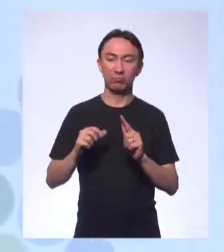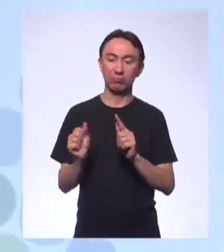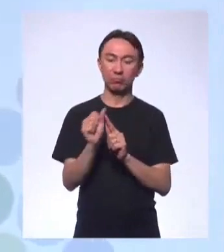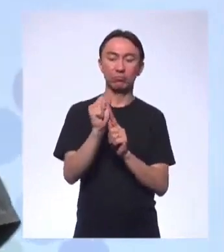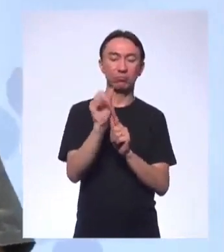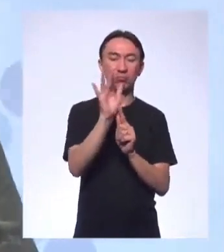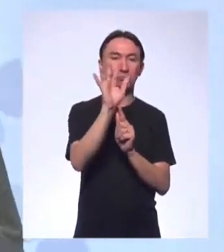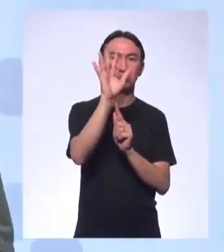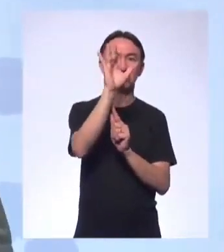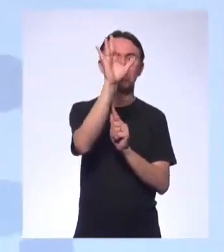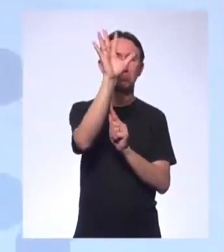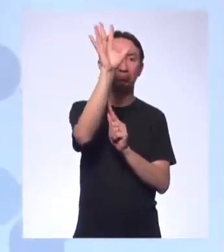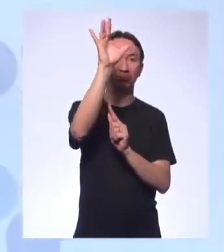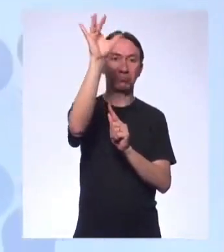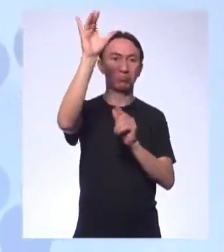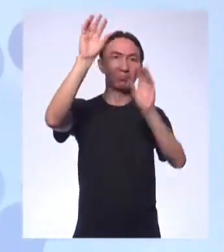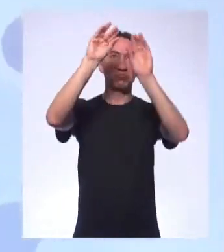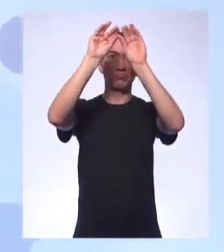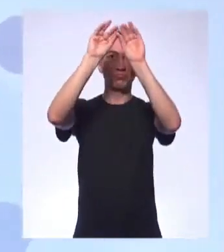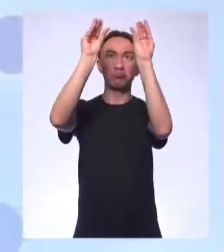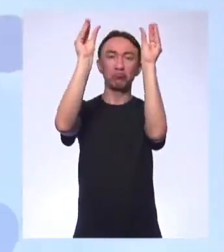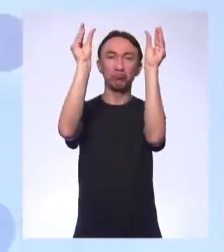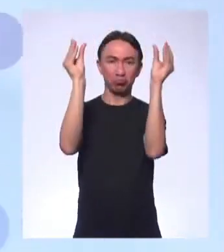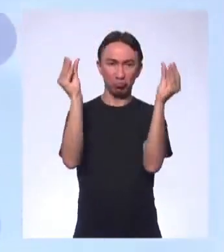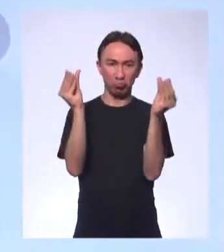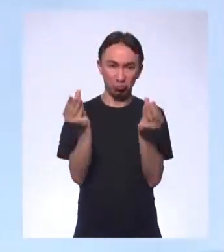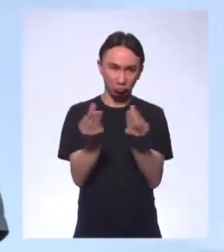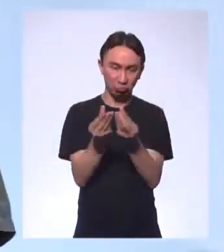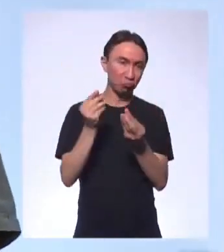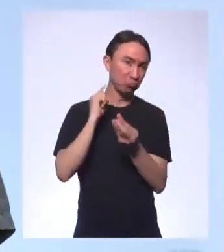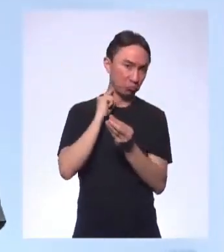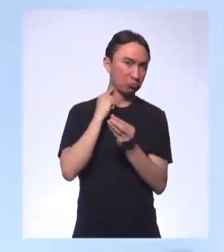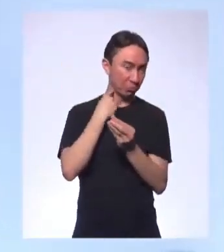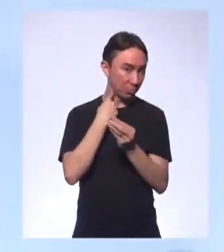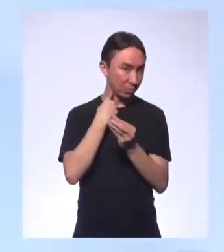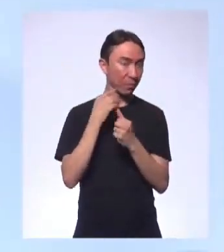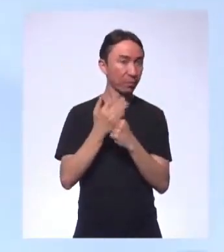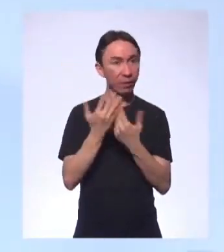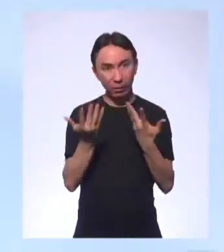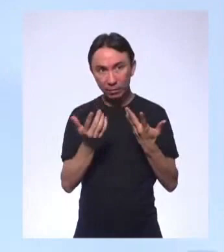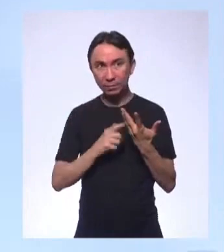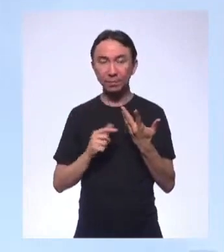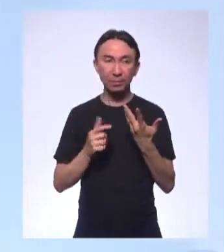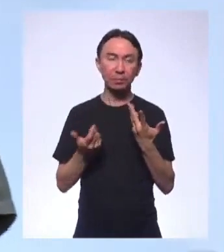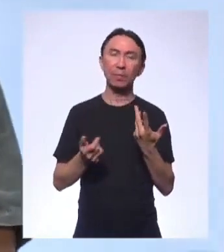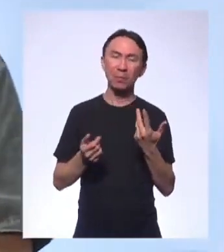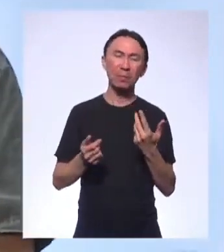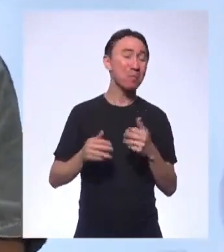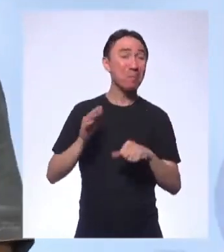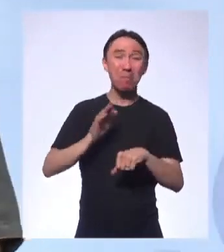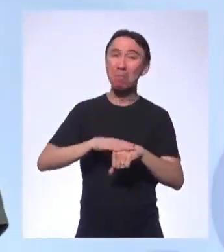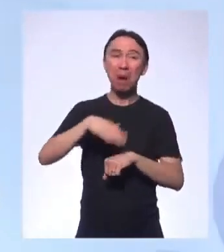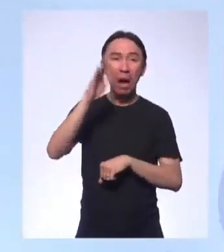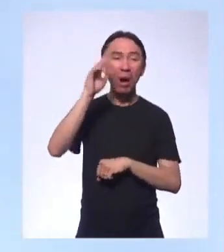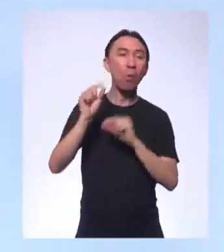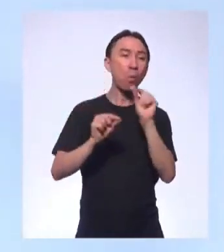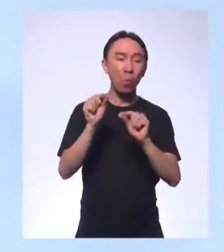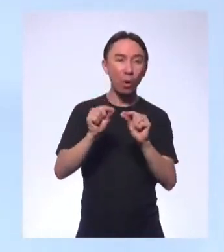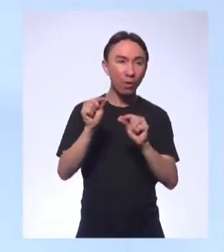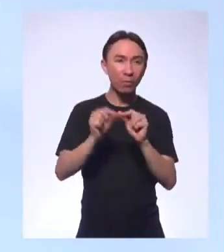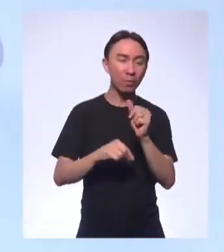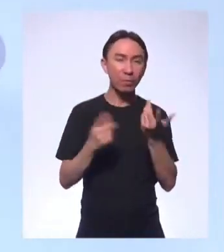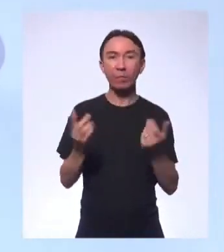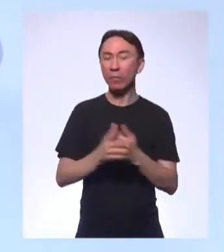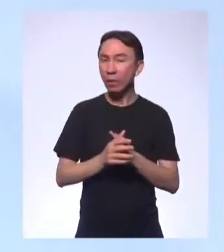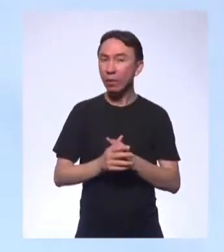temos aí vários gases, né, na poluição ou no ar atmosférico em excesso. Um deles, o monóxido de carbono, né, o